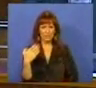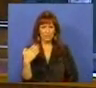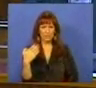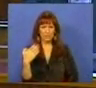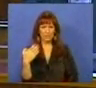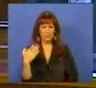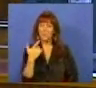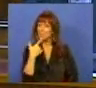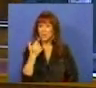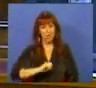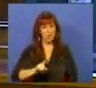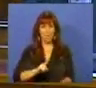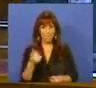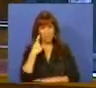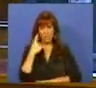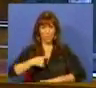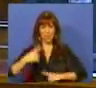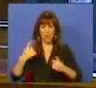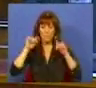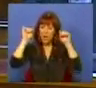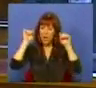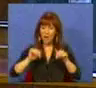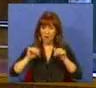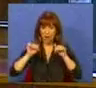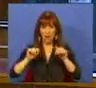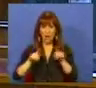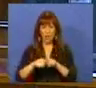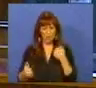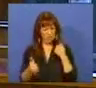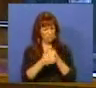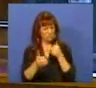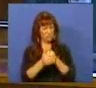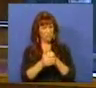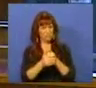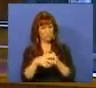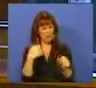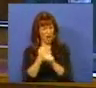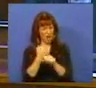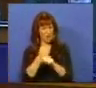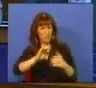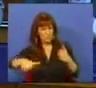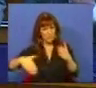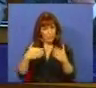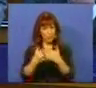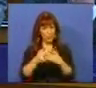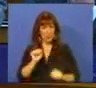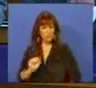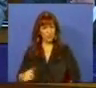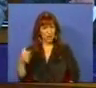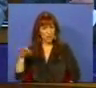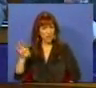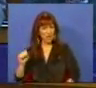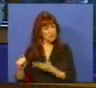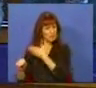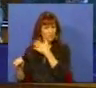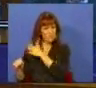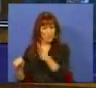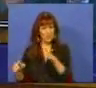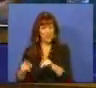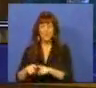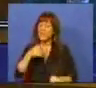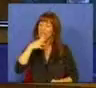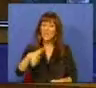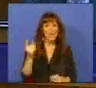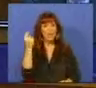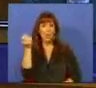67 anos, não pode significar que é este o envelhecimento ativo proposto pelo Partido Socialista. Dirão que